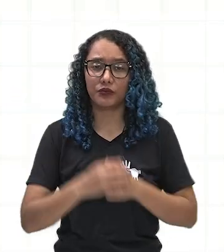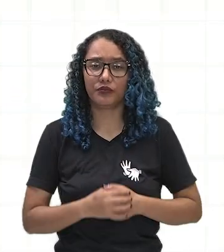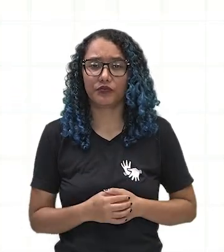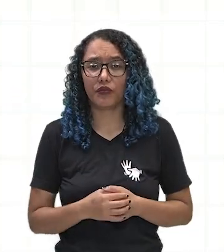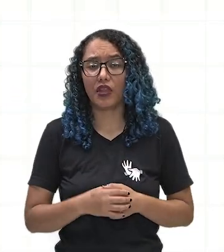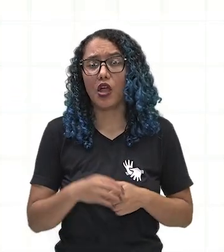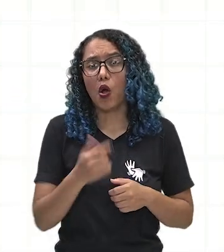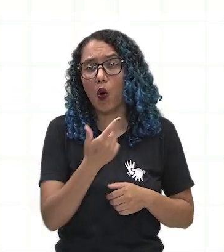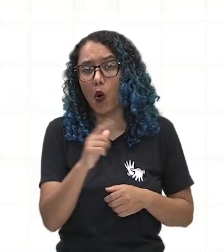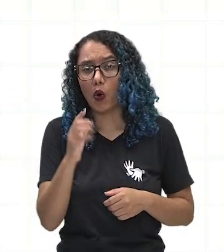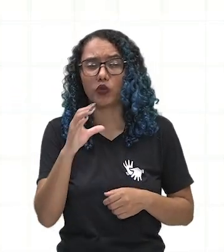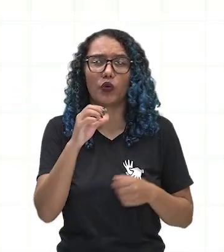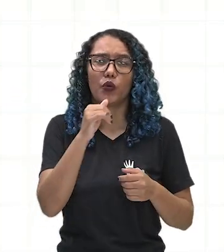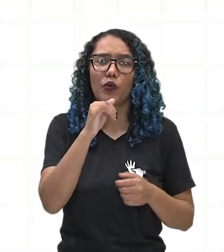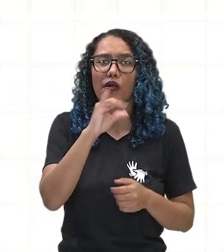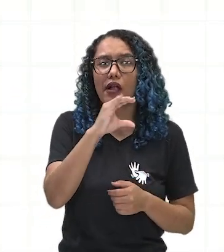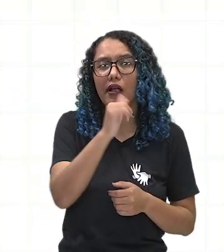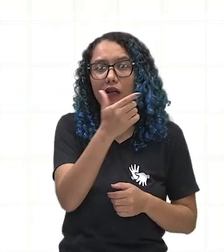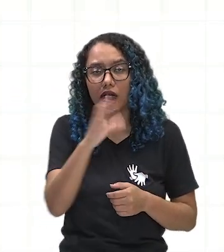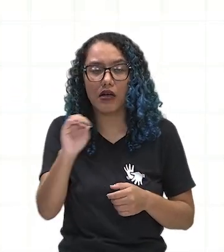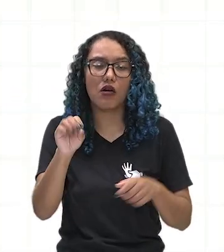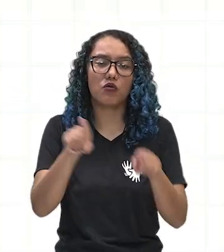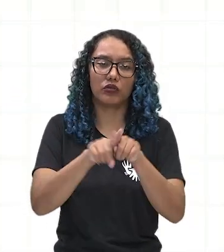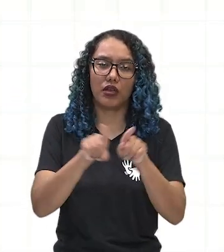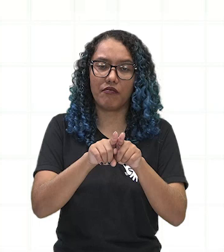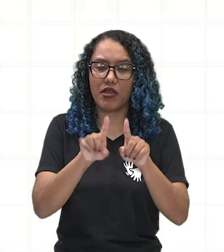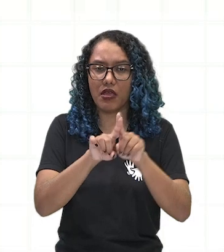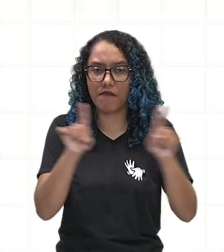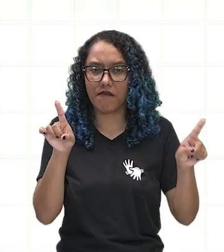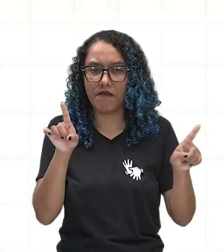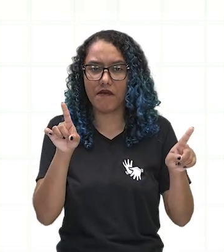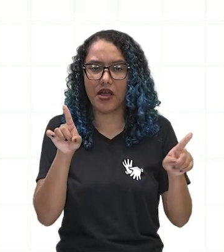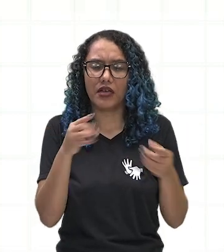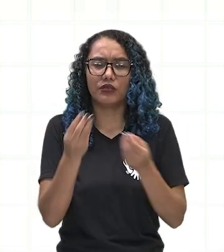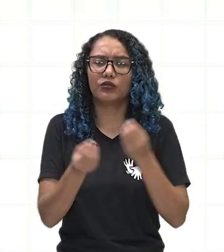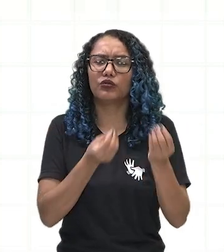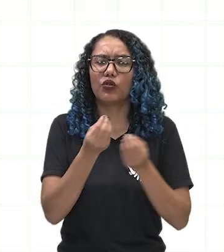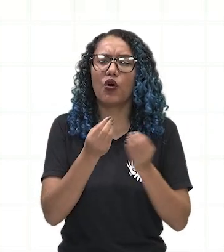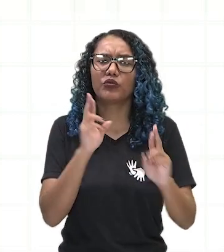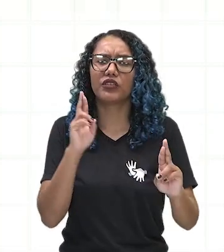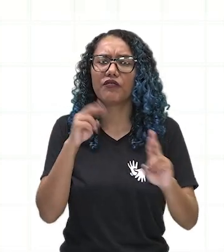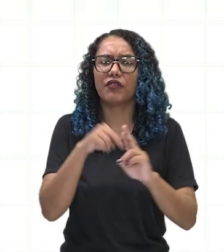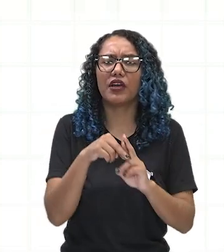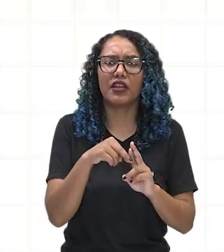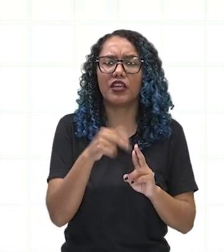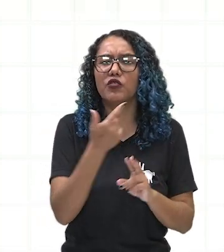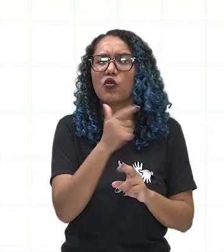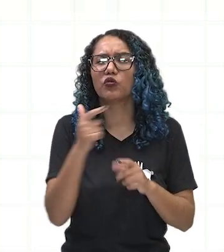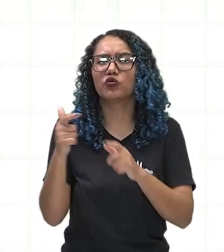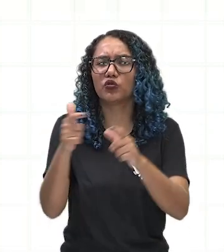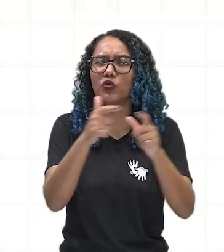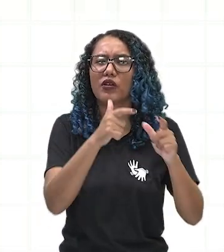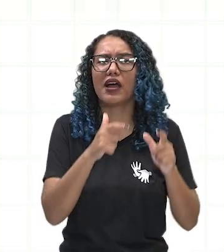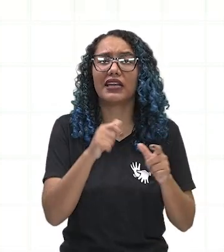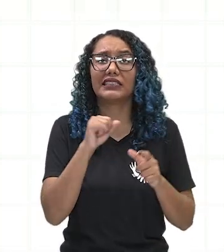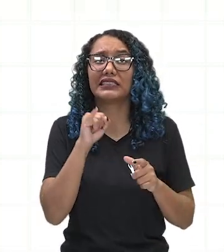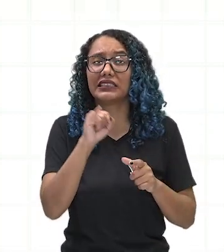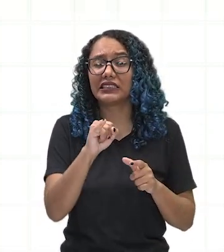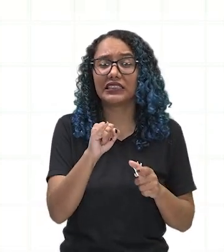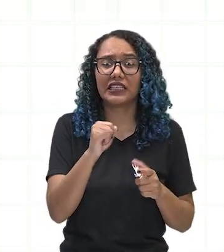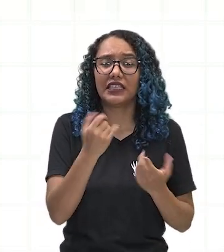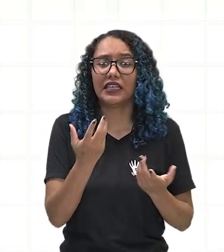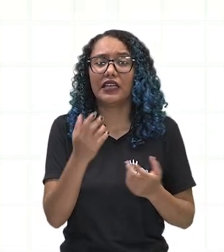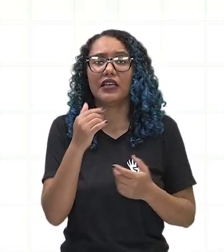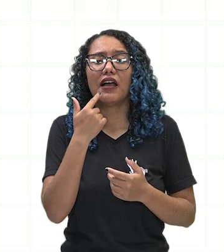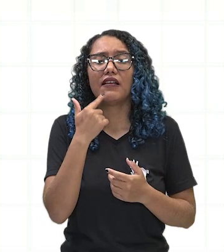tem em outros idiomas outros nomes. Mas como que a gente vai se referir a esse animal em outros lugares do mundo se a gente não